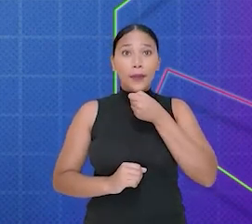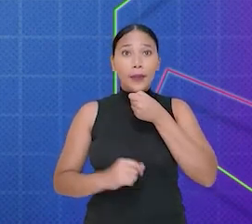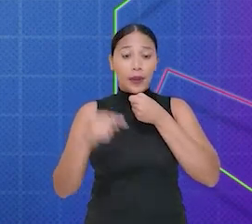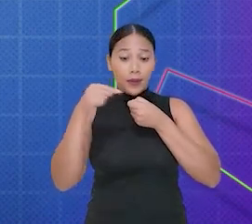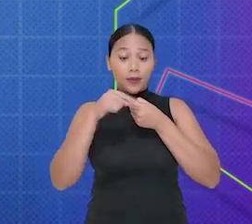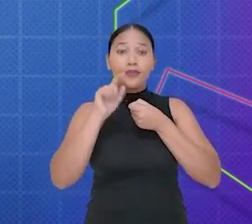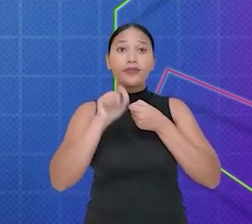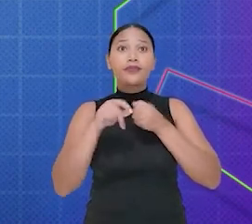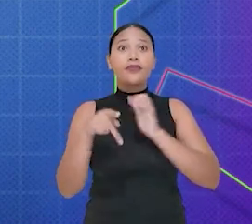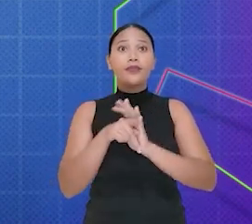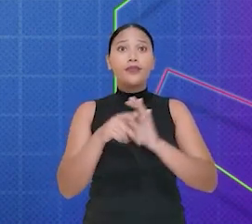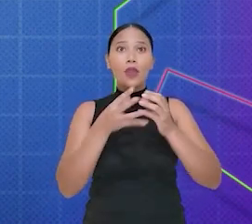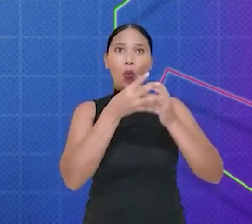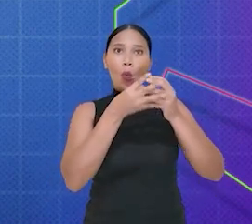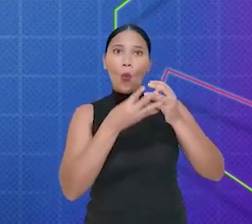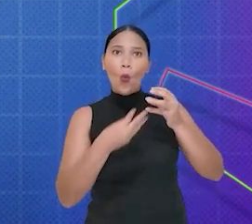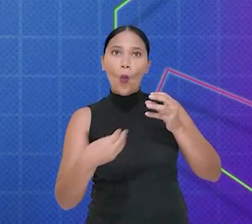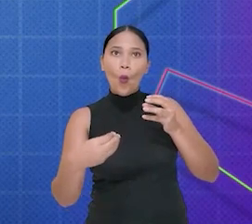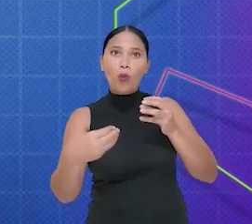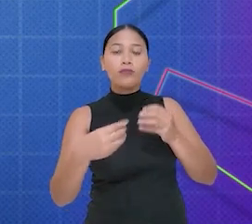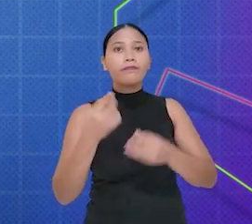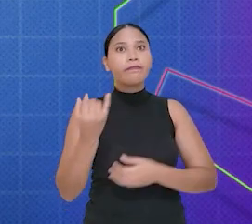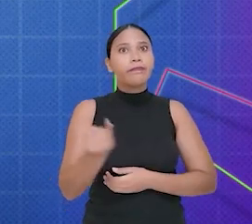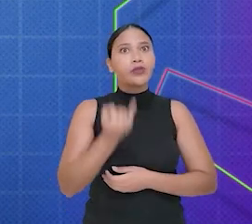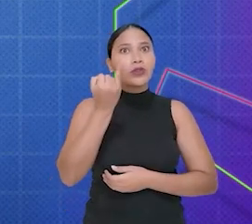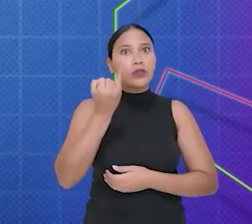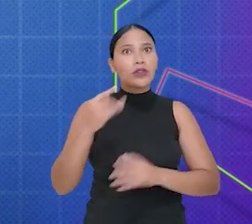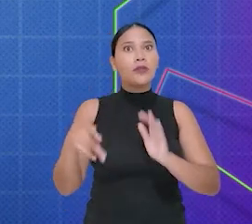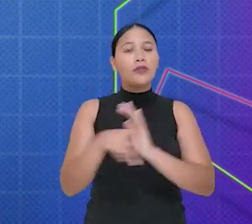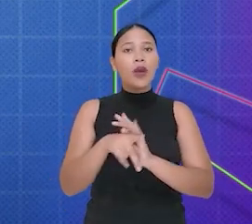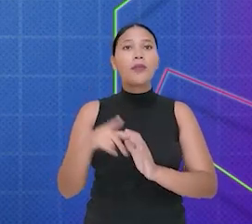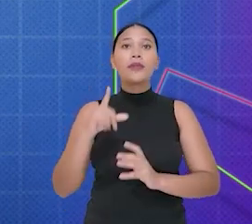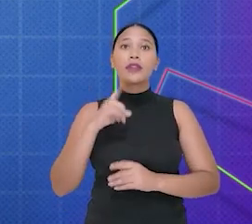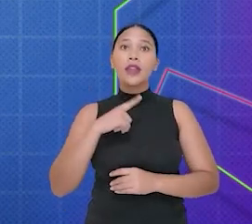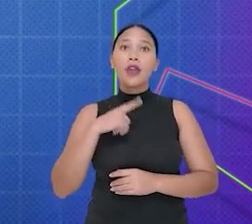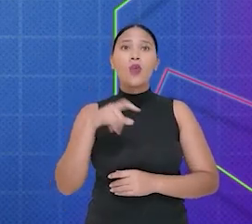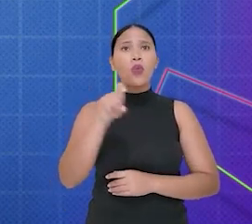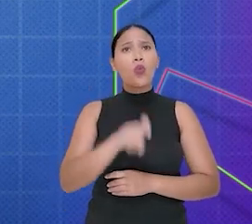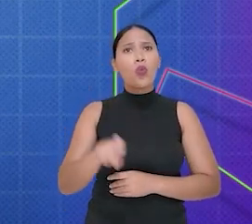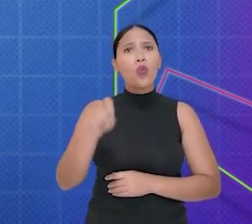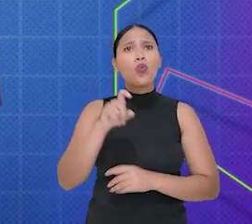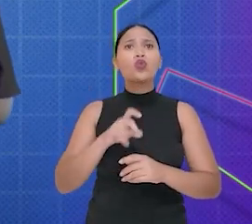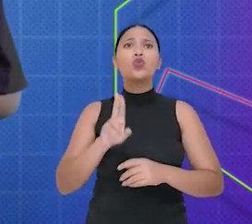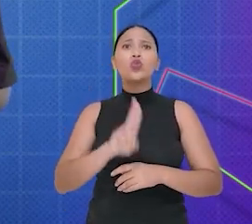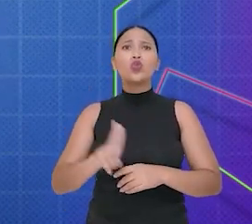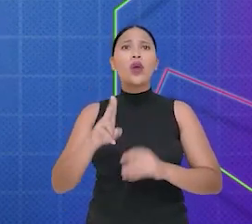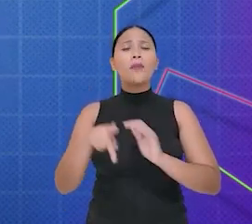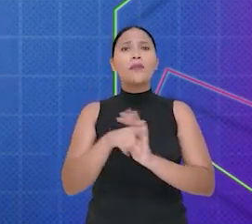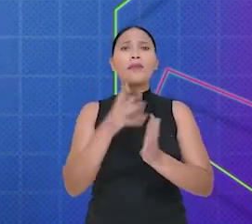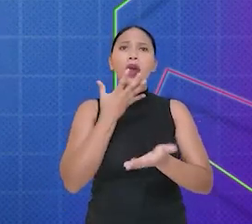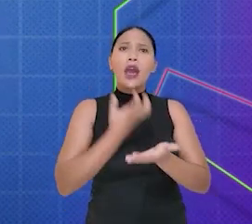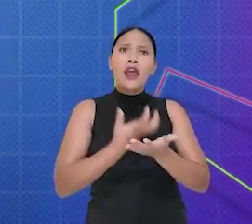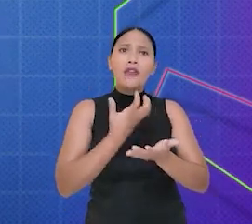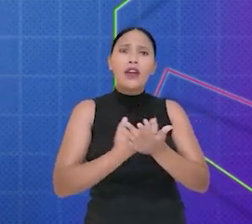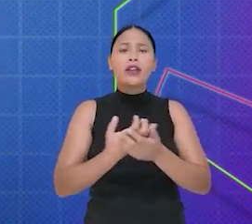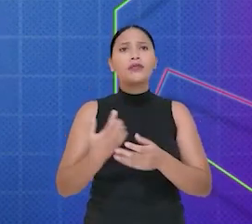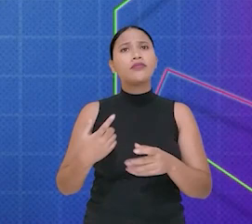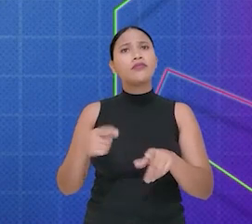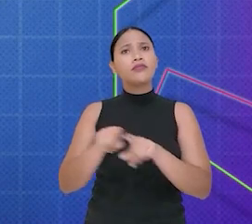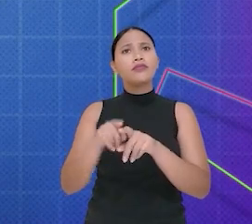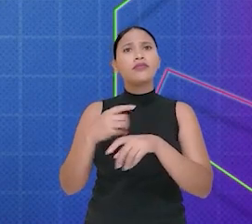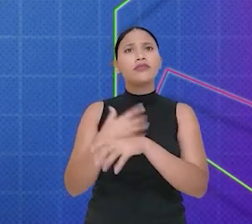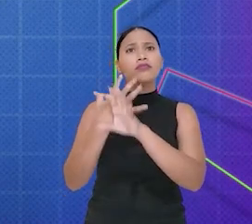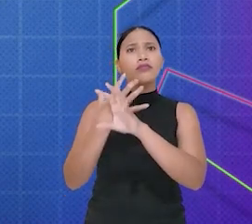microfone. O microfone é um periférico de entrada importante para a captura de áudio. É usado em aplicações como gravações de